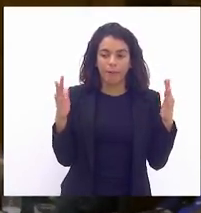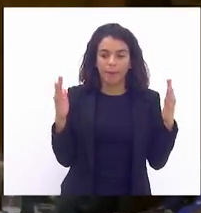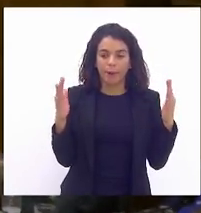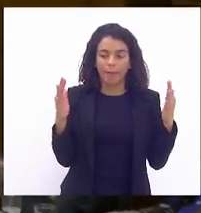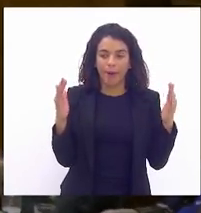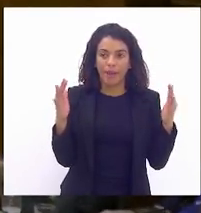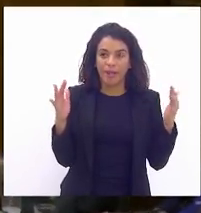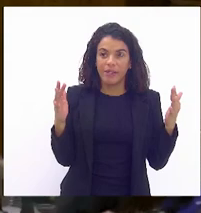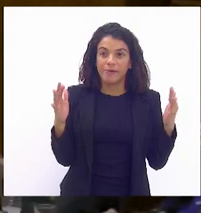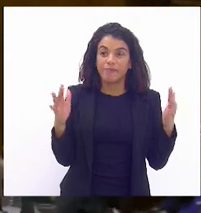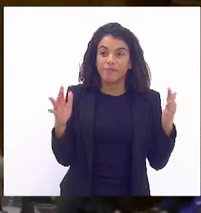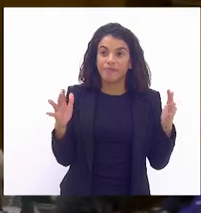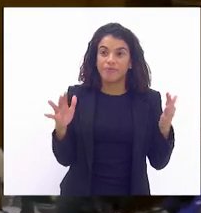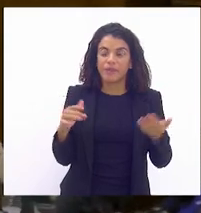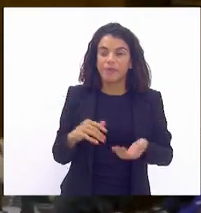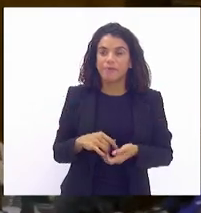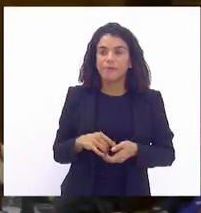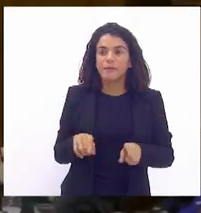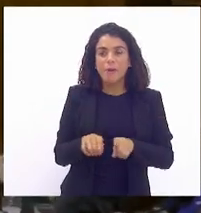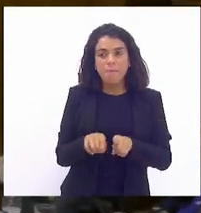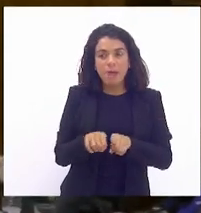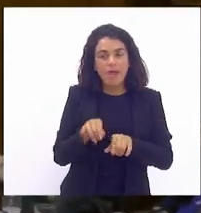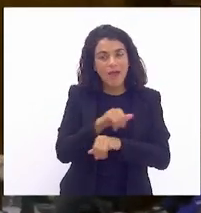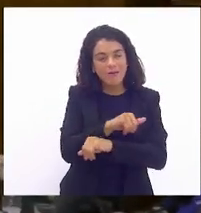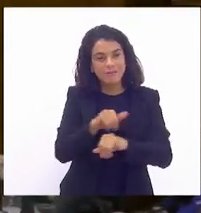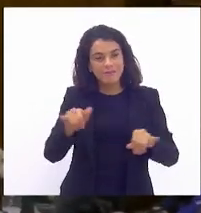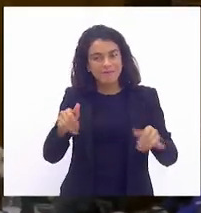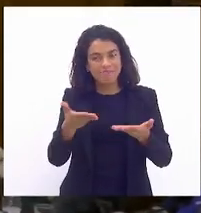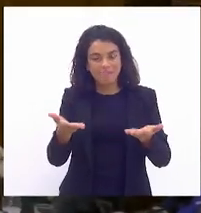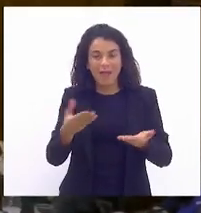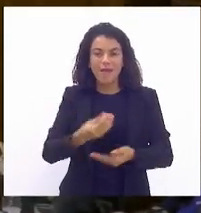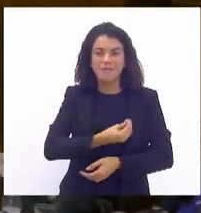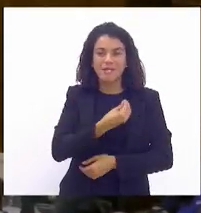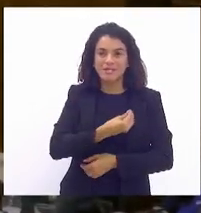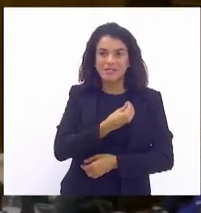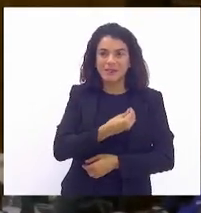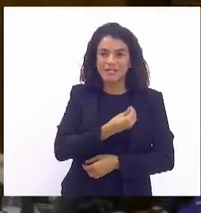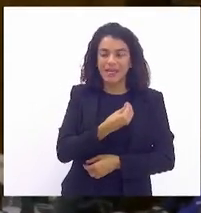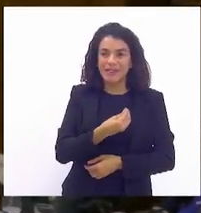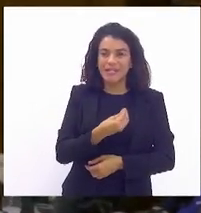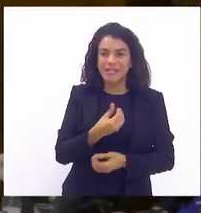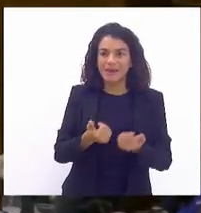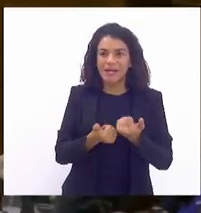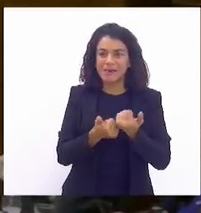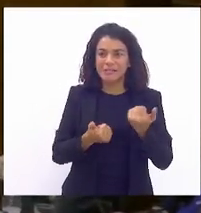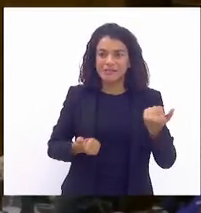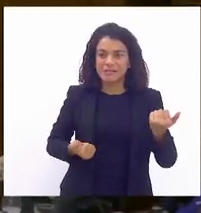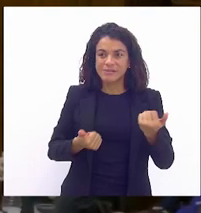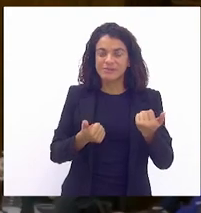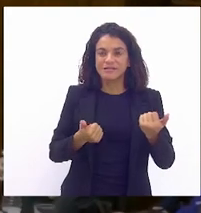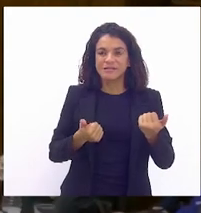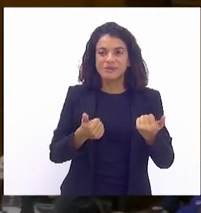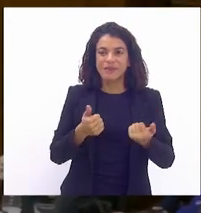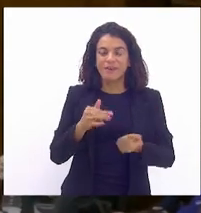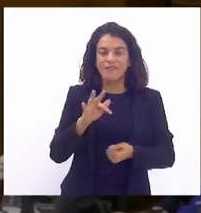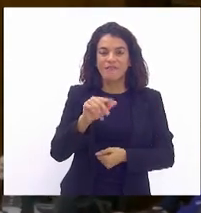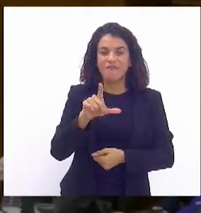Quero registrar aqui a presença Bruno Araújo, assessor do deputado estadual Flávio